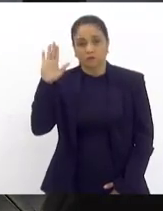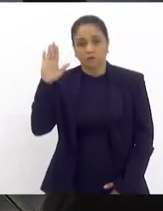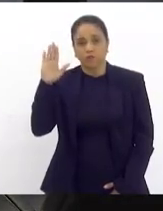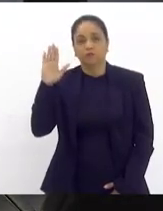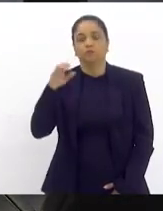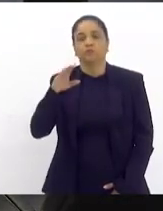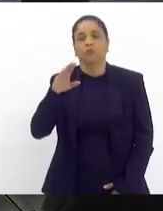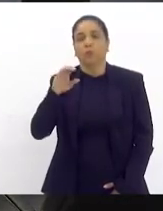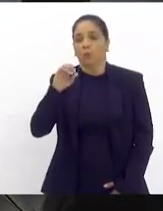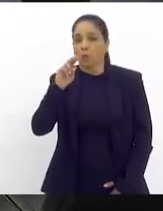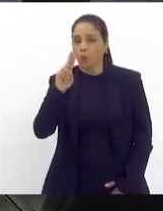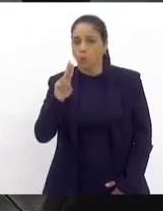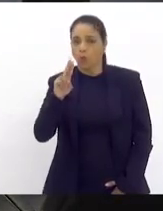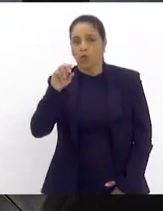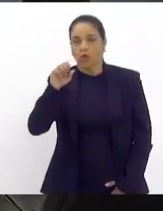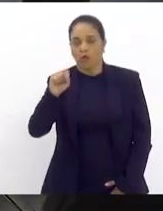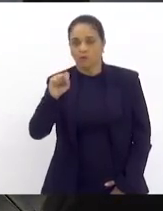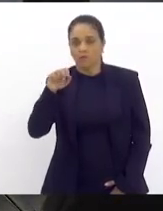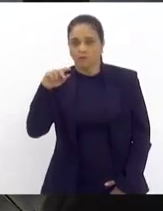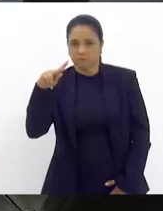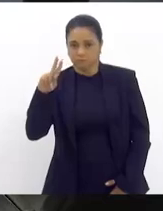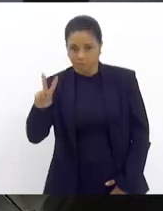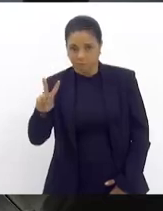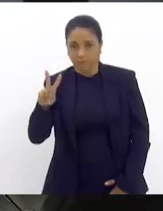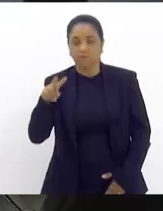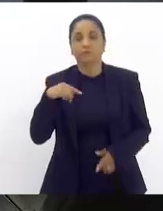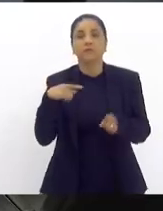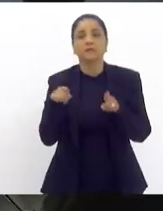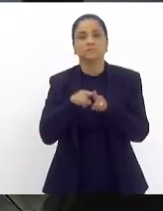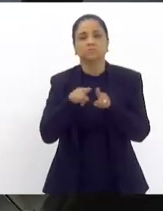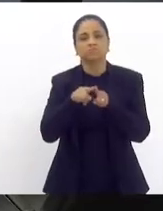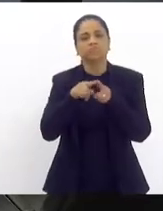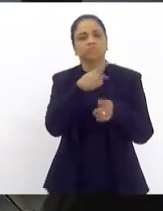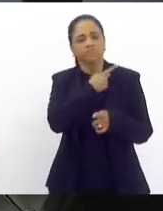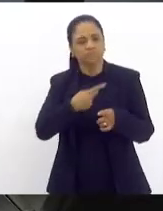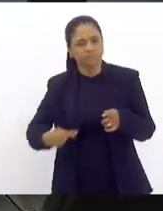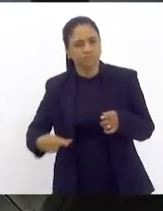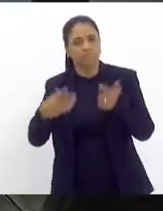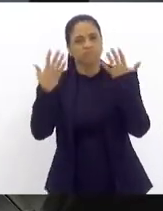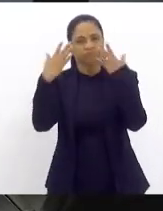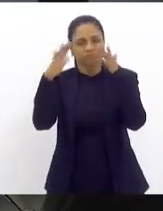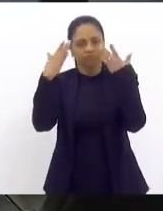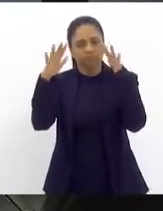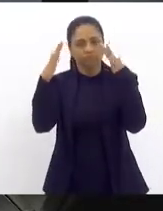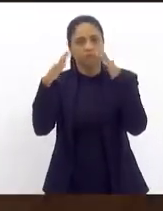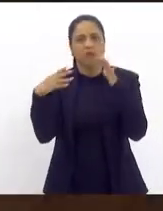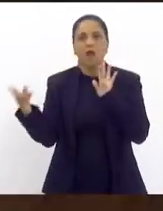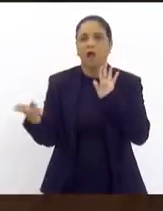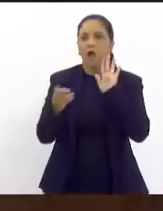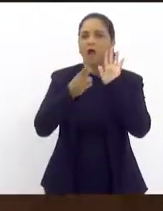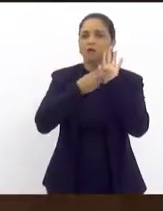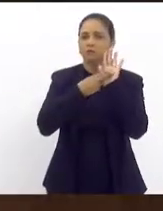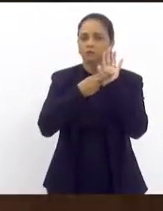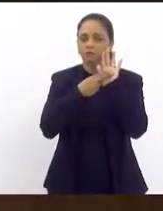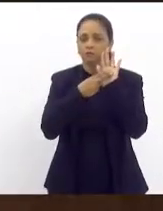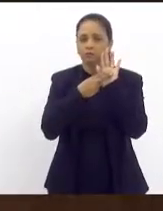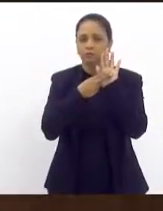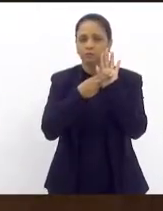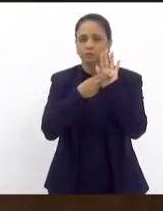queria reiterar mais uma vez e saudá-la pela presidência por estar assumindo essa